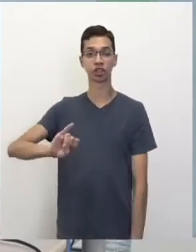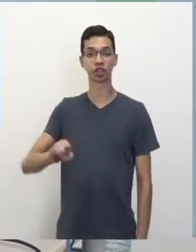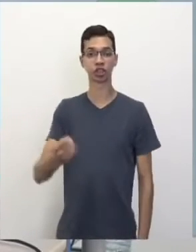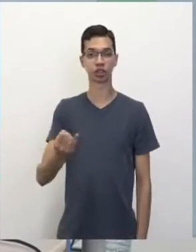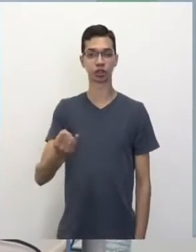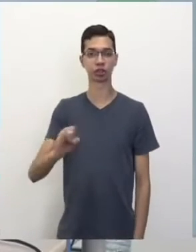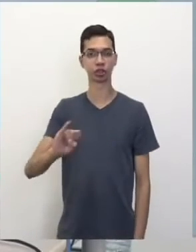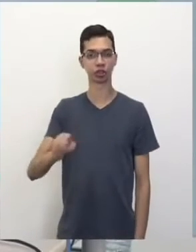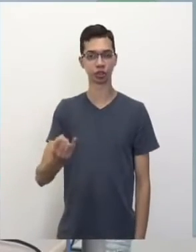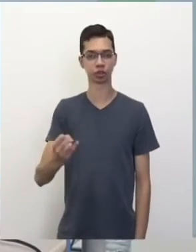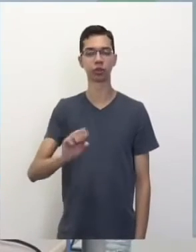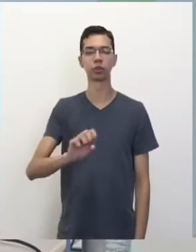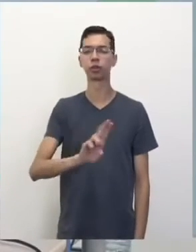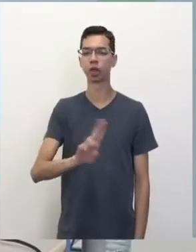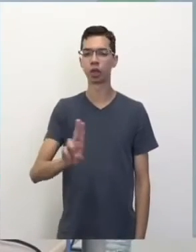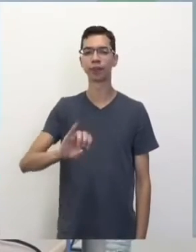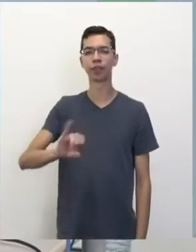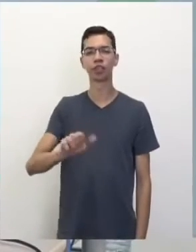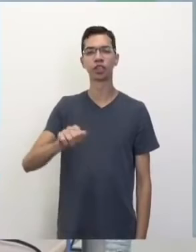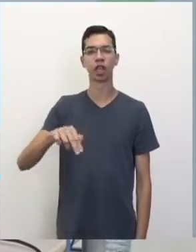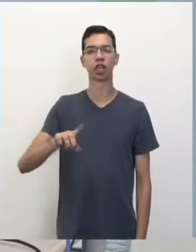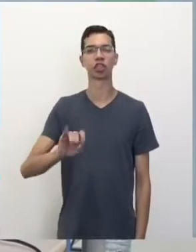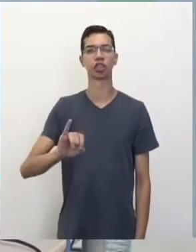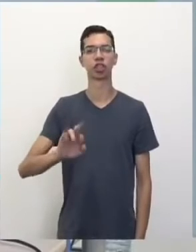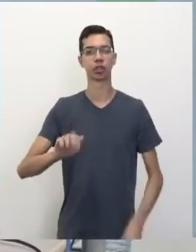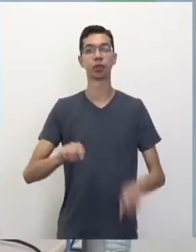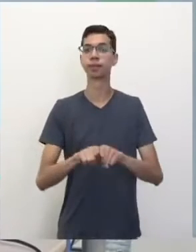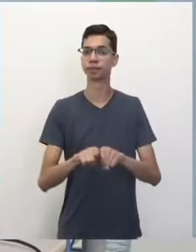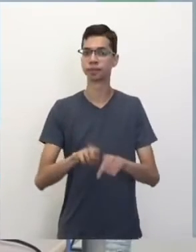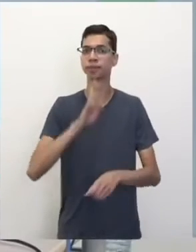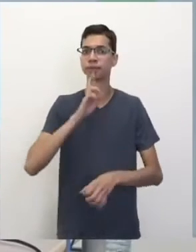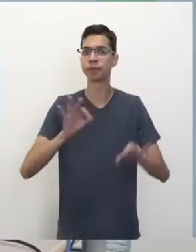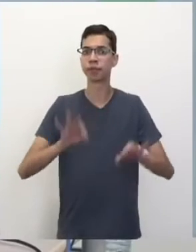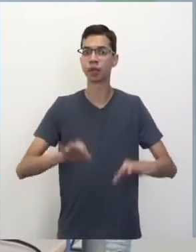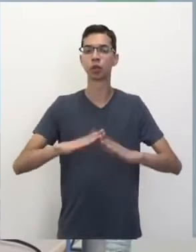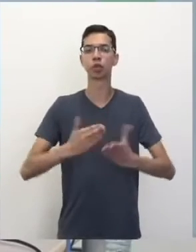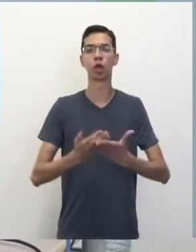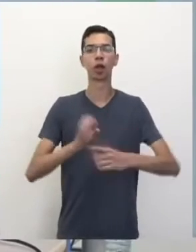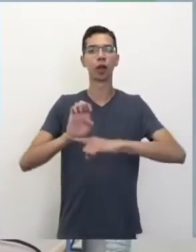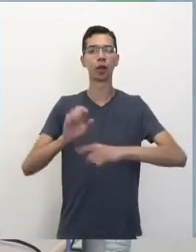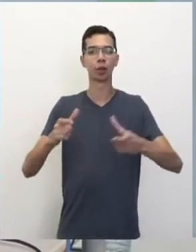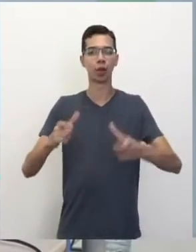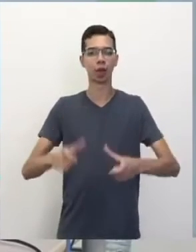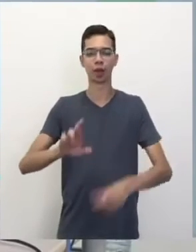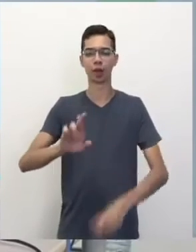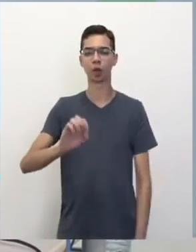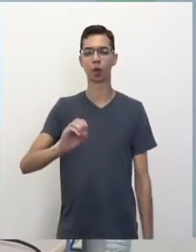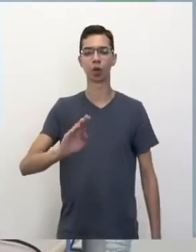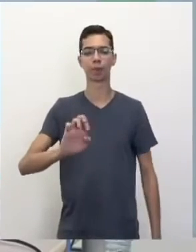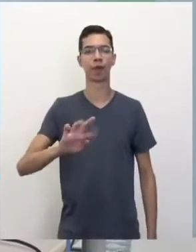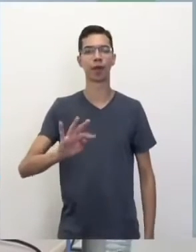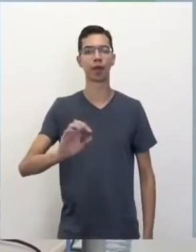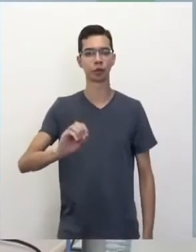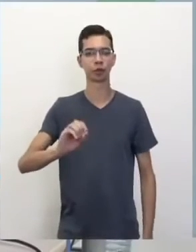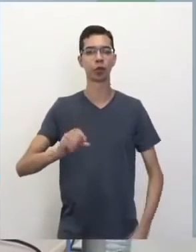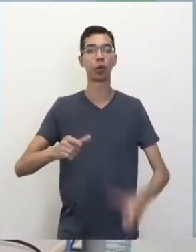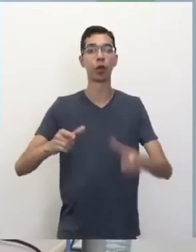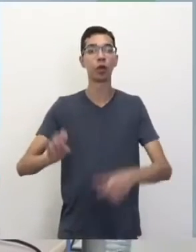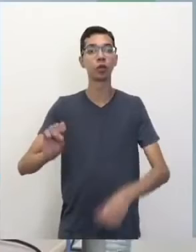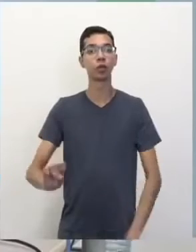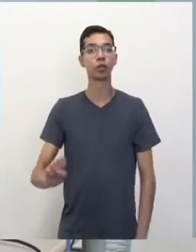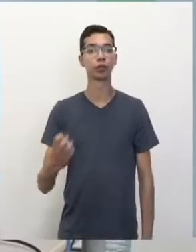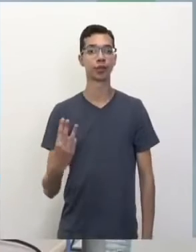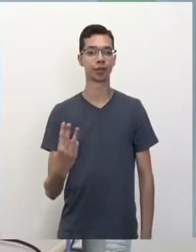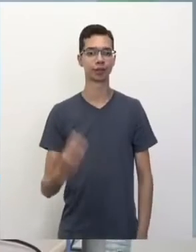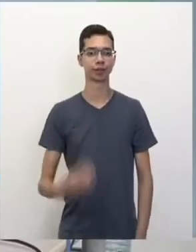participando, enviando a resposta correta. A escola estadual Roberto Mangue, da Sul 3. Os 7º, A, B, C, D,